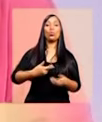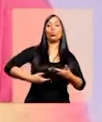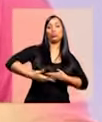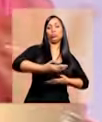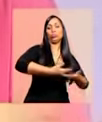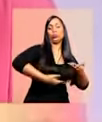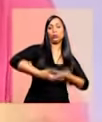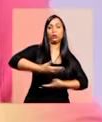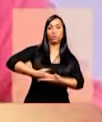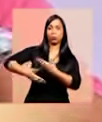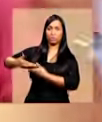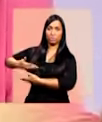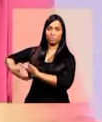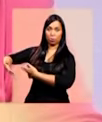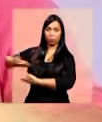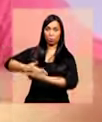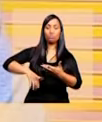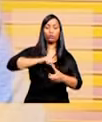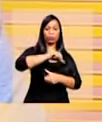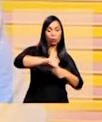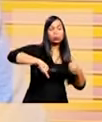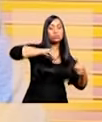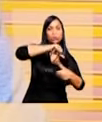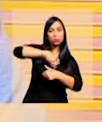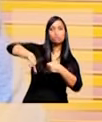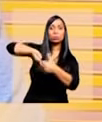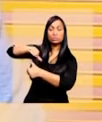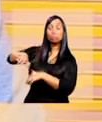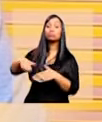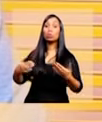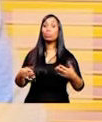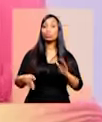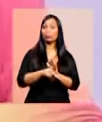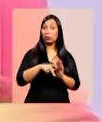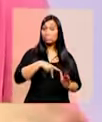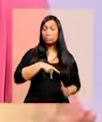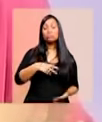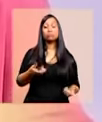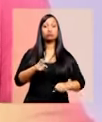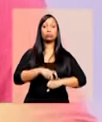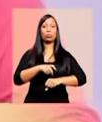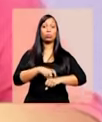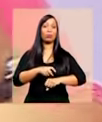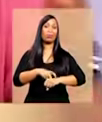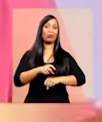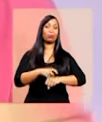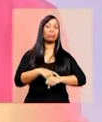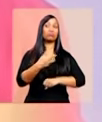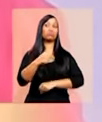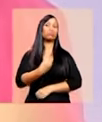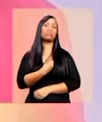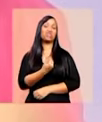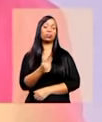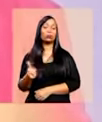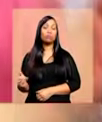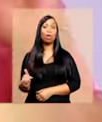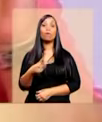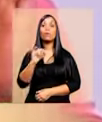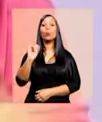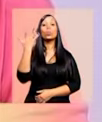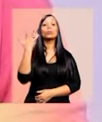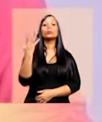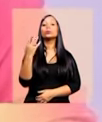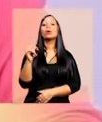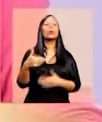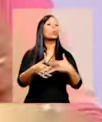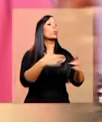isso é um grande ciclo, isso fica se reciclando mesmo, né? Então, para mim, Ó, a partir do momento que você não tem mais vida, o que vai acontecer